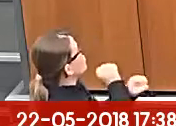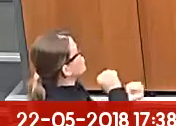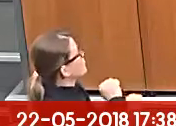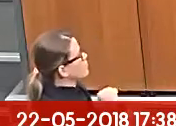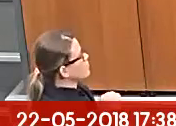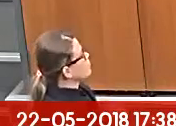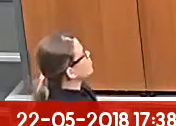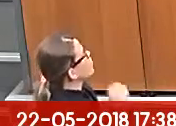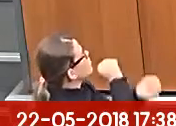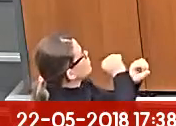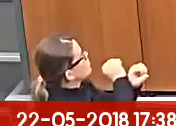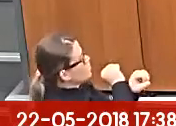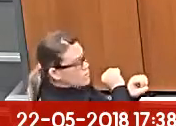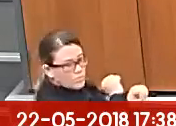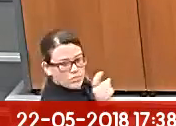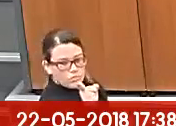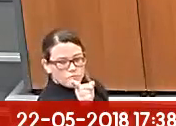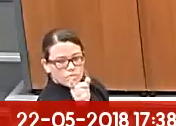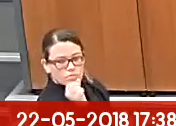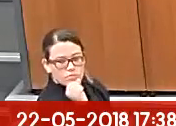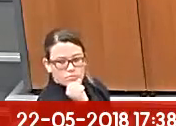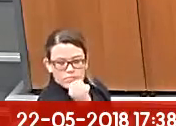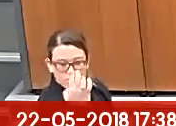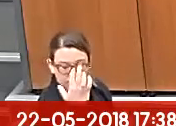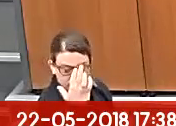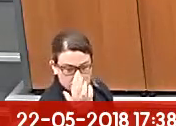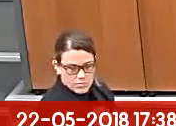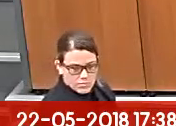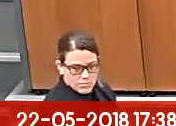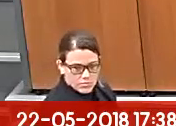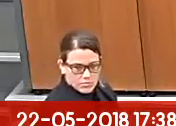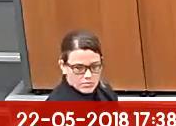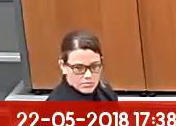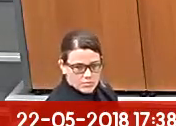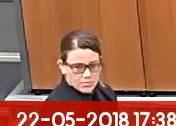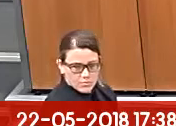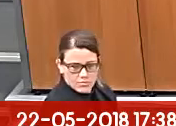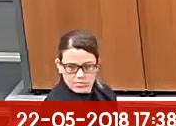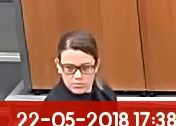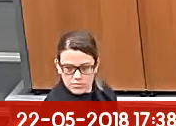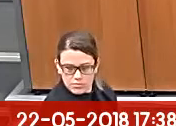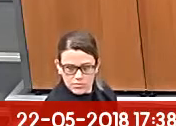Só um minutinho. Você faz a tradução? O microfone sem fio, lá no final, para mim, por favor.